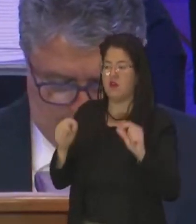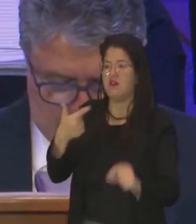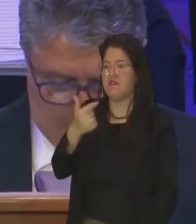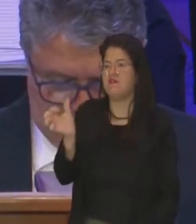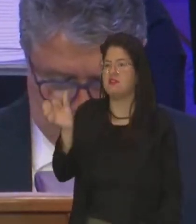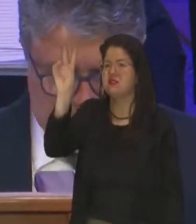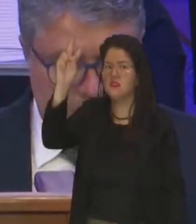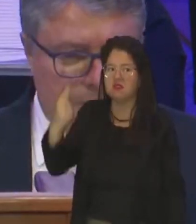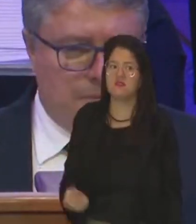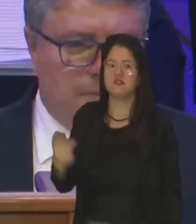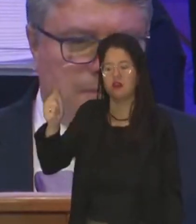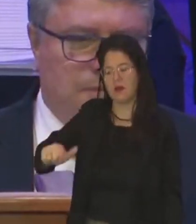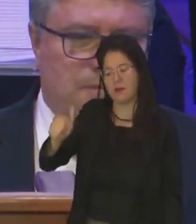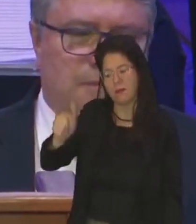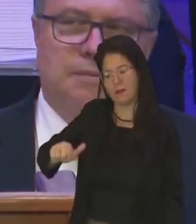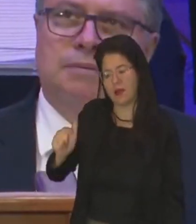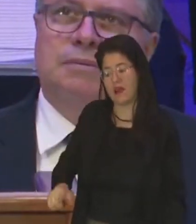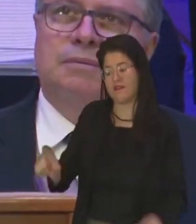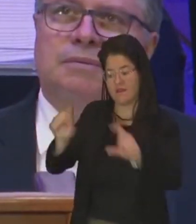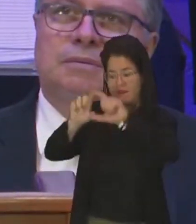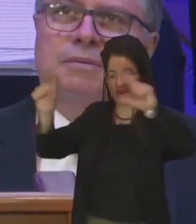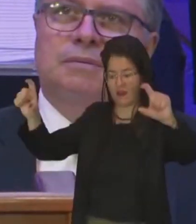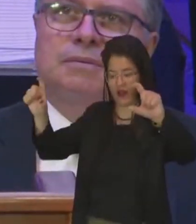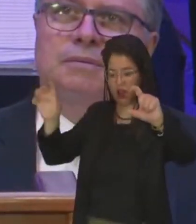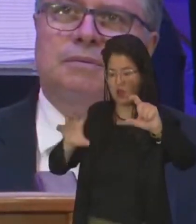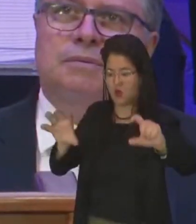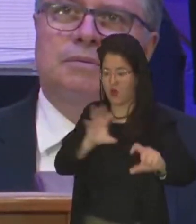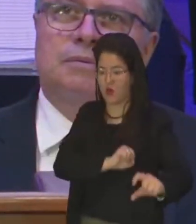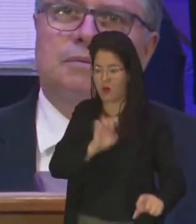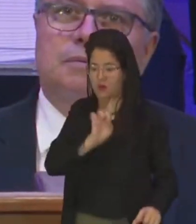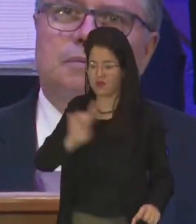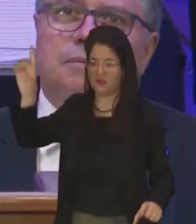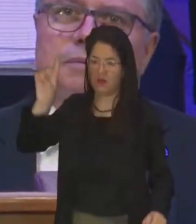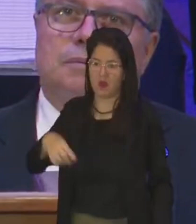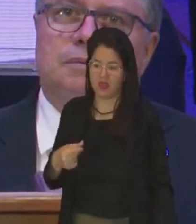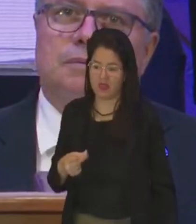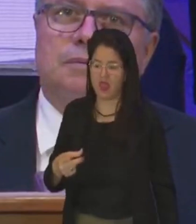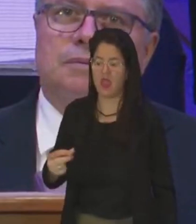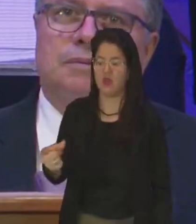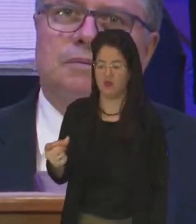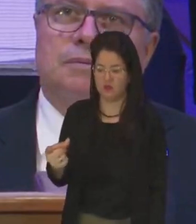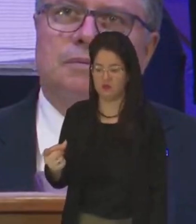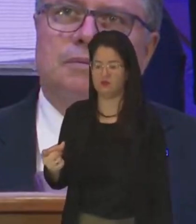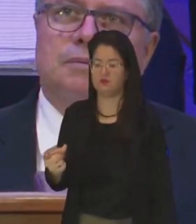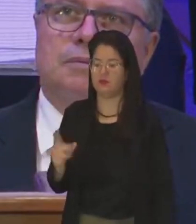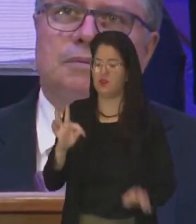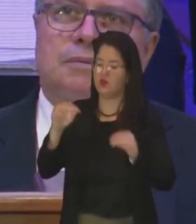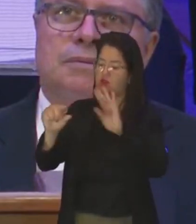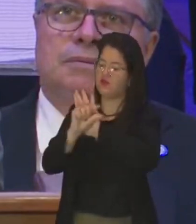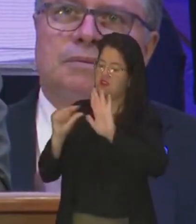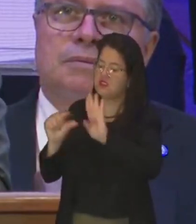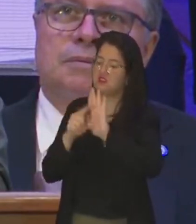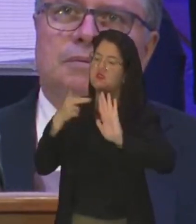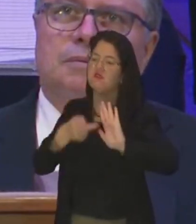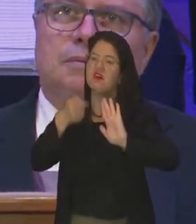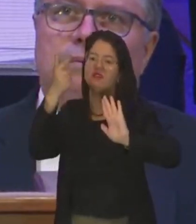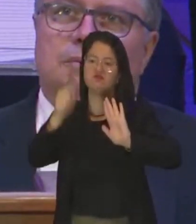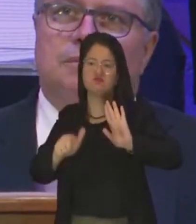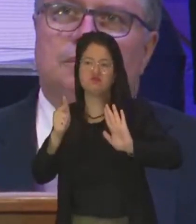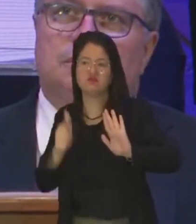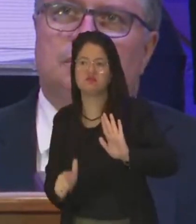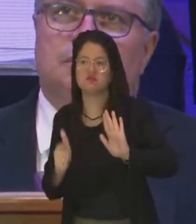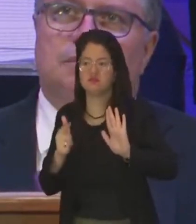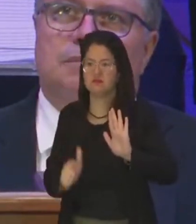26 vezes essa frase: o amor de Deus dura para sempre. Todo versículo repete isso.